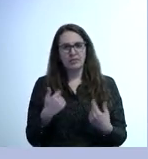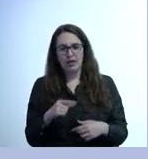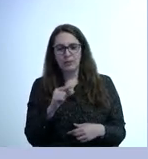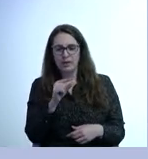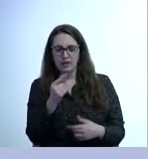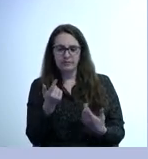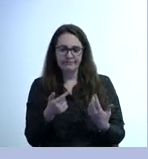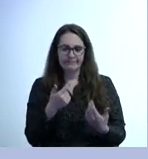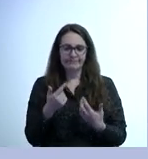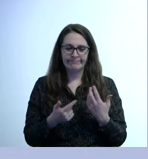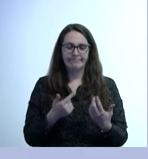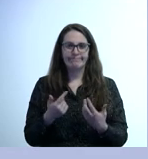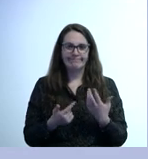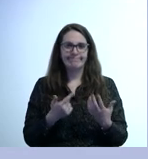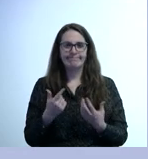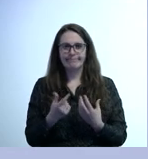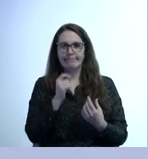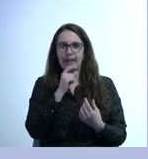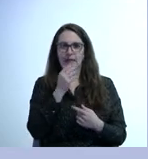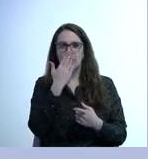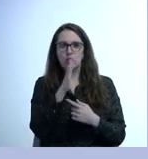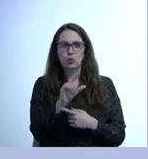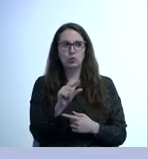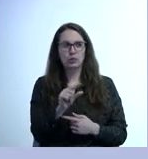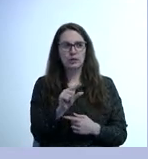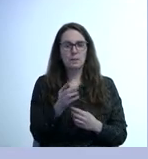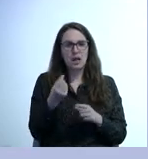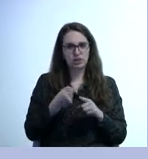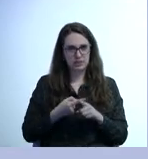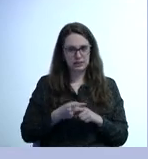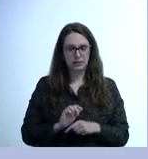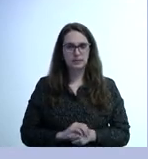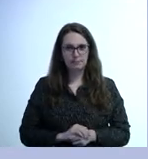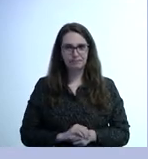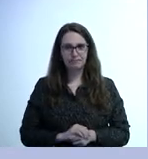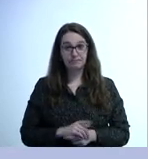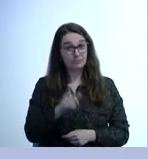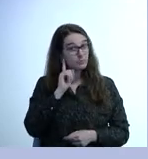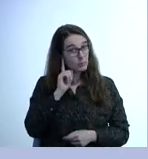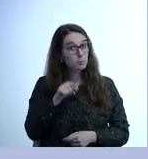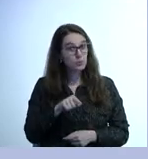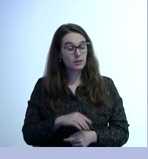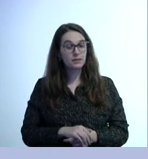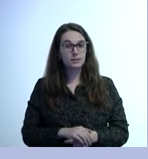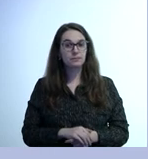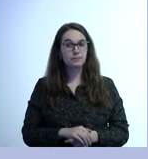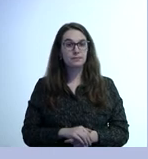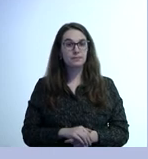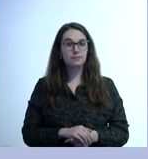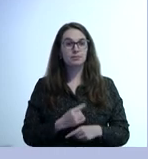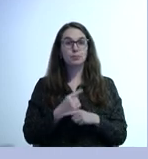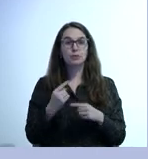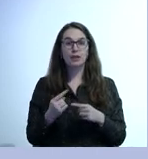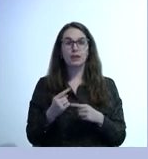maneira, produzir uma arquitetura mais interessante. E eu acho que é importante nós, na